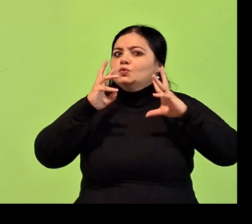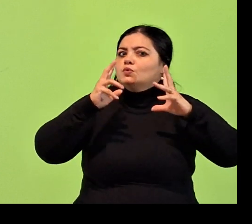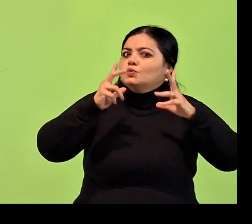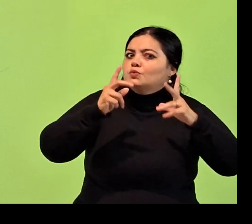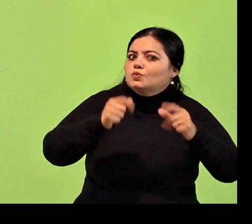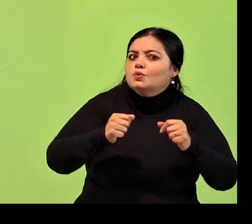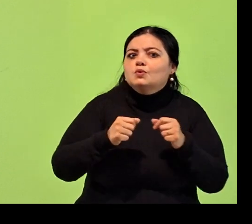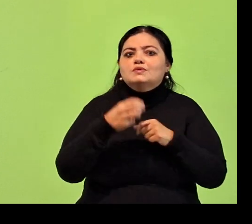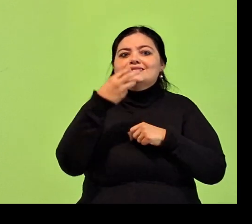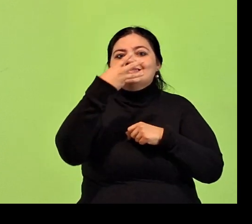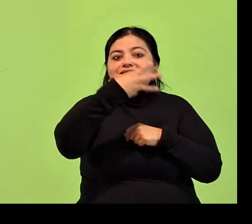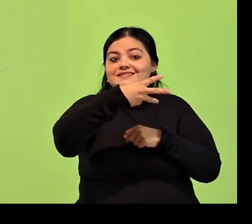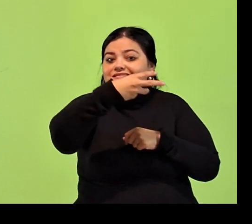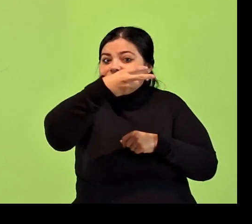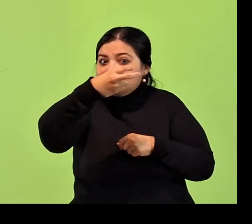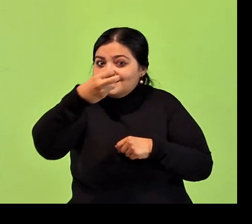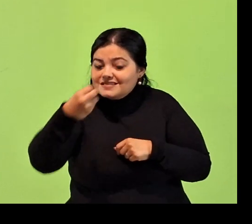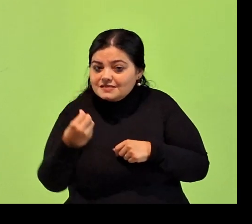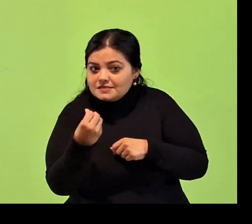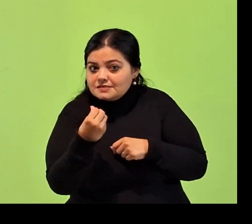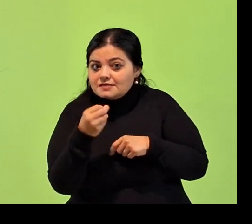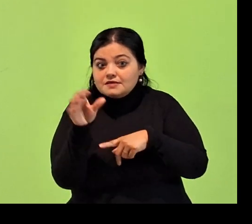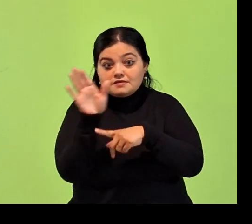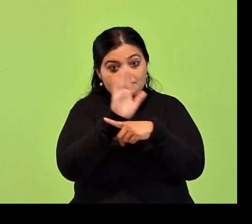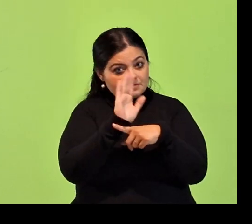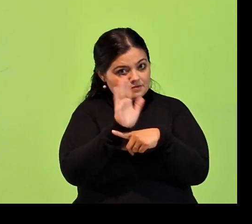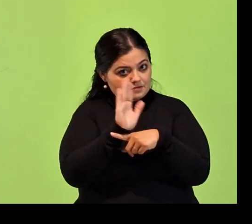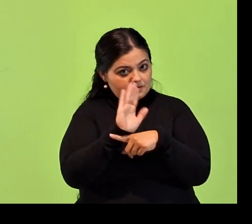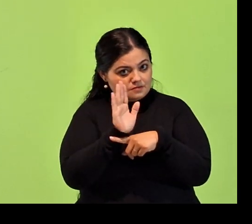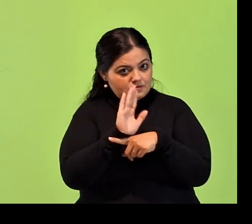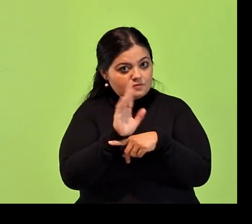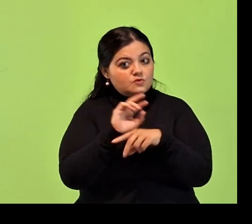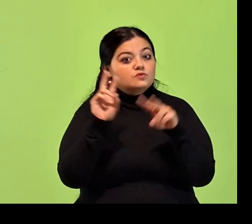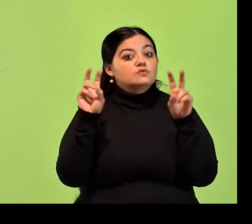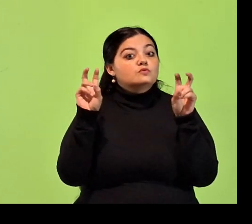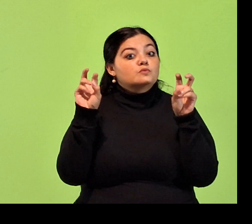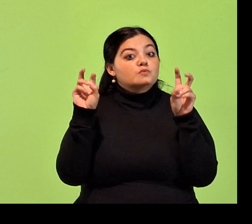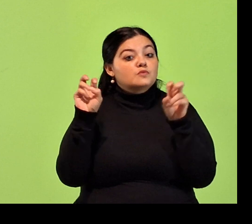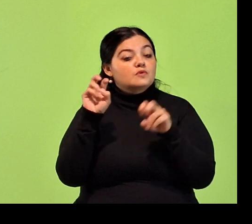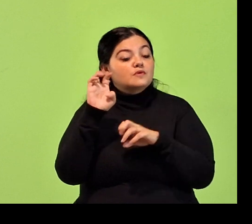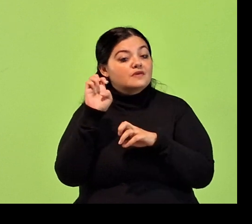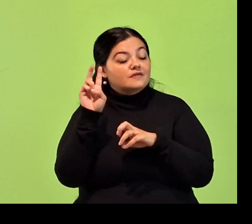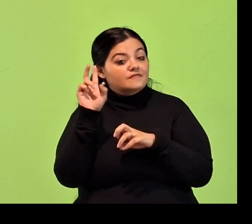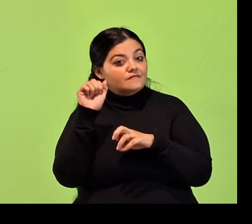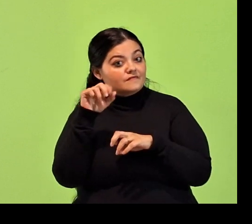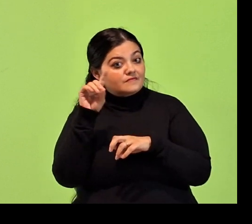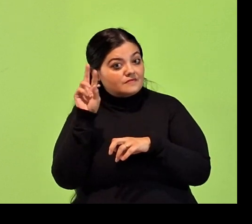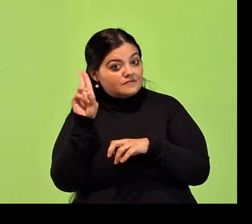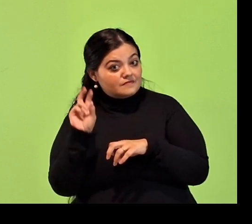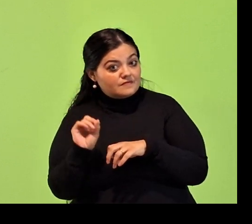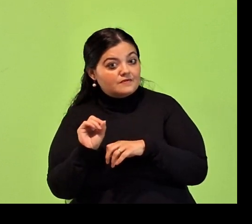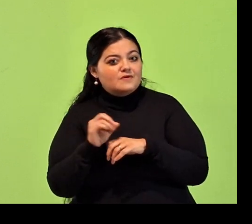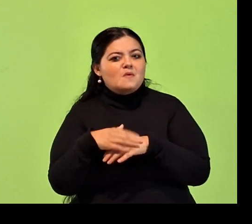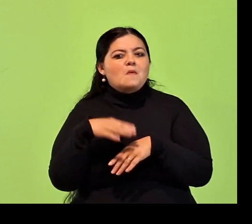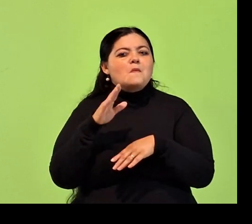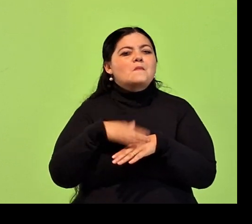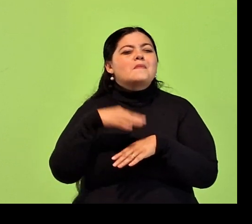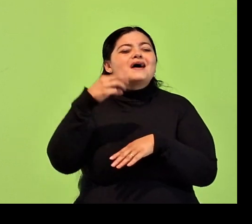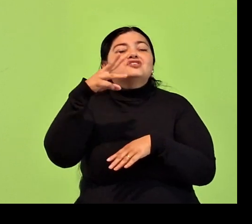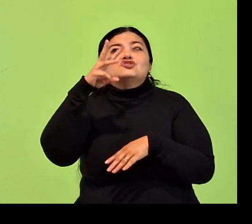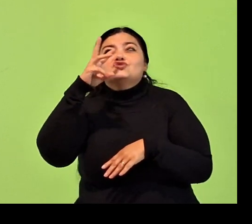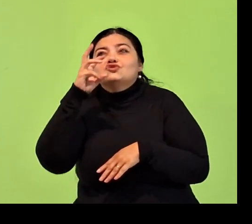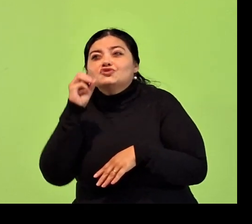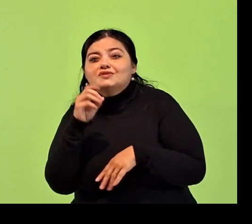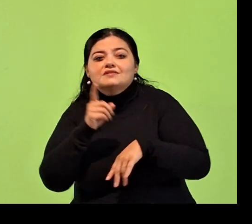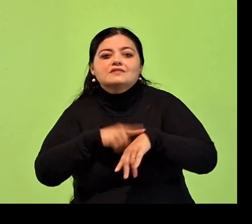36 episódios da temporada O Caso Evandro, do Projeto Humanos, onde em mais de 70 horas de podcast,